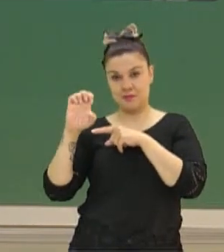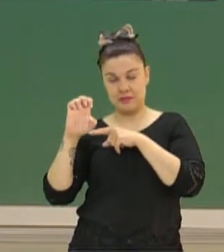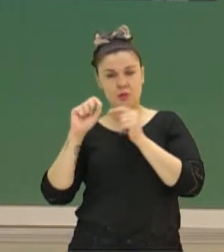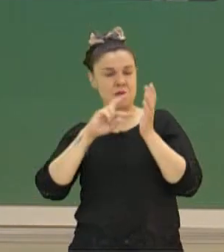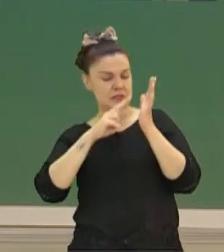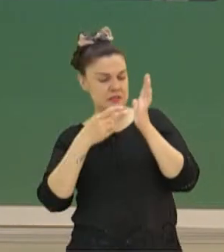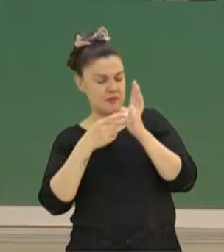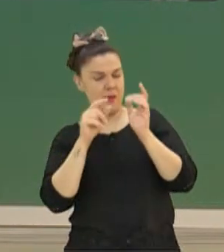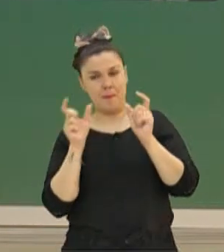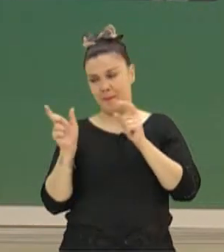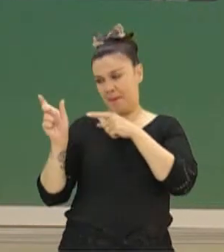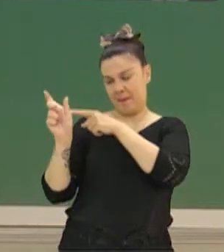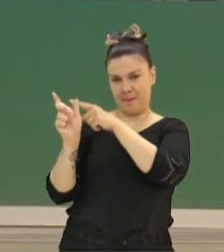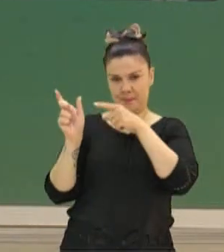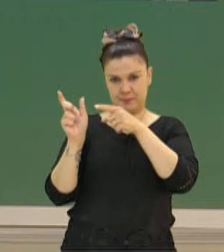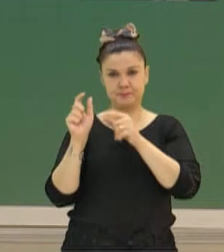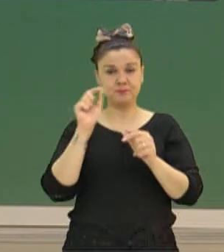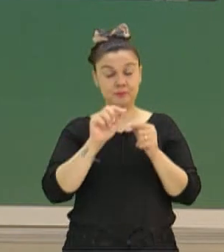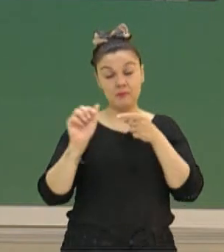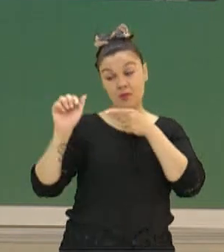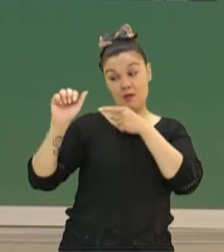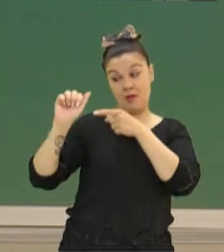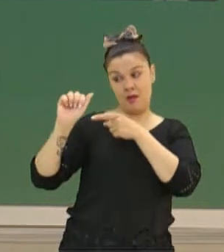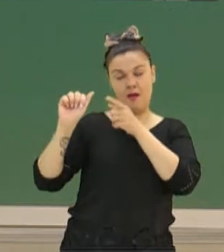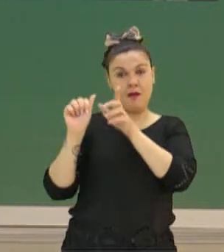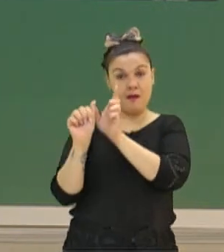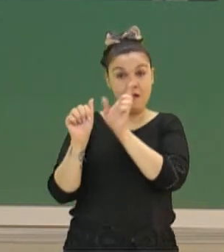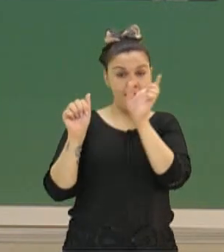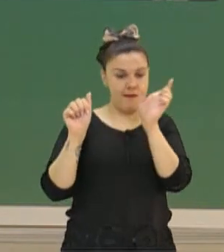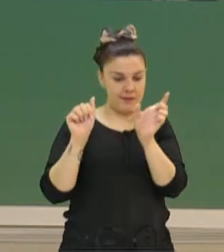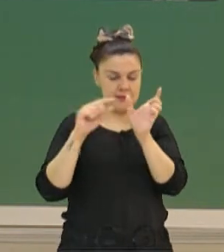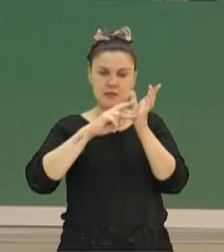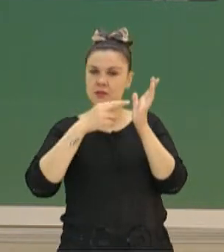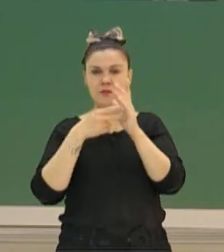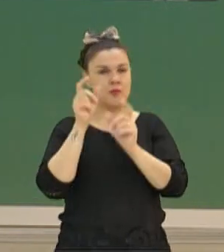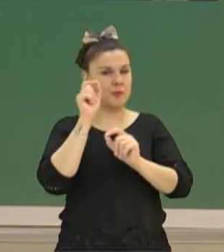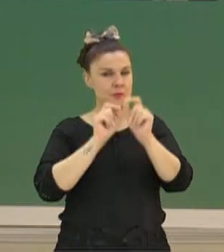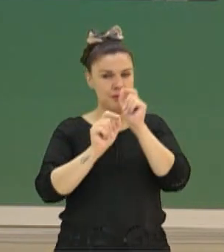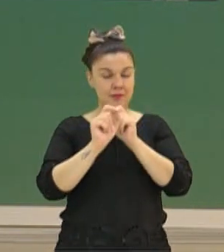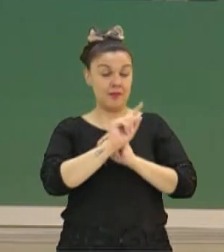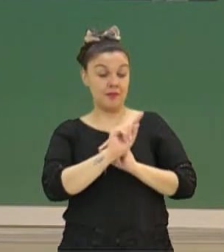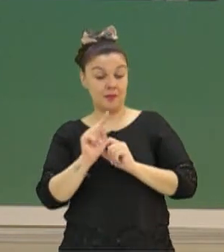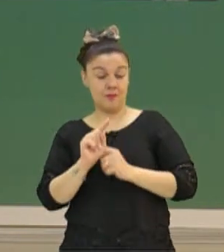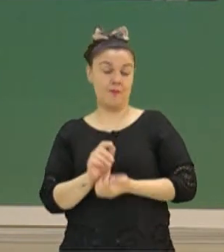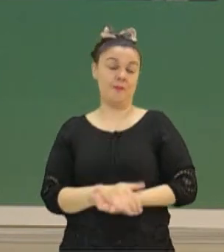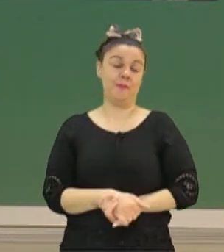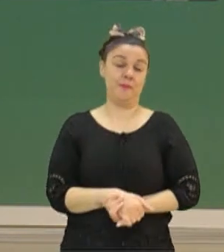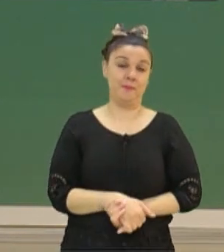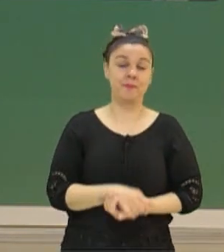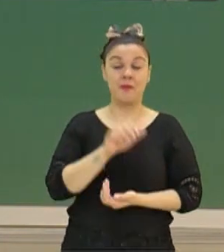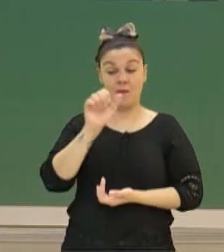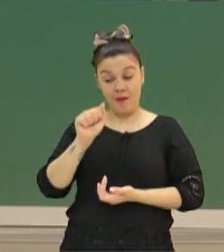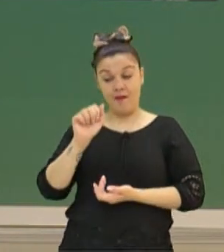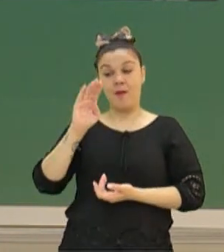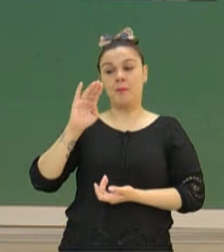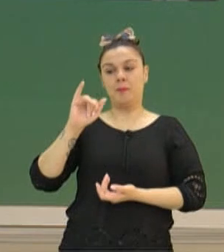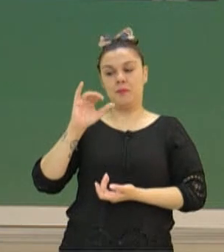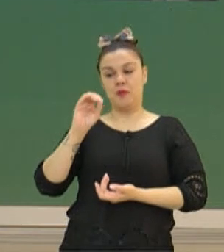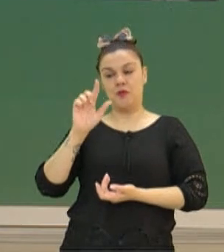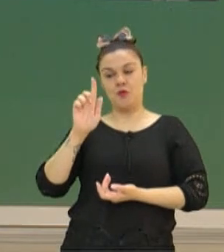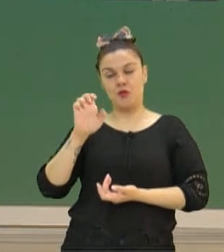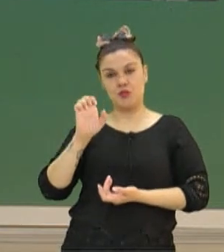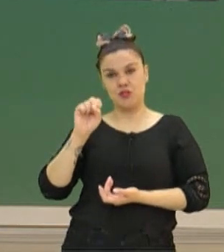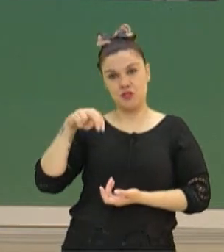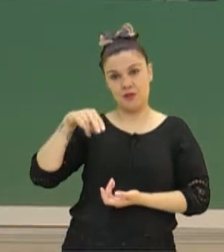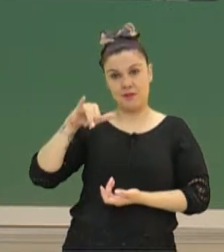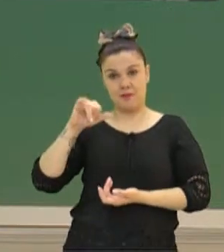palavra abiogênese, o A que tem antes da palavra significa não. Então, abiogênese significa